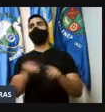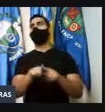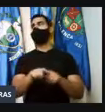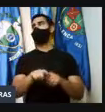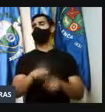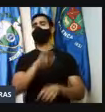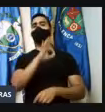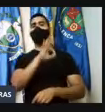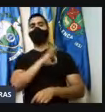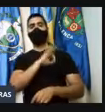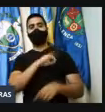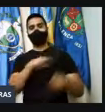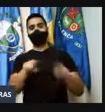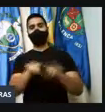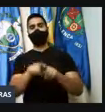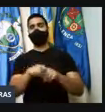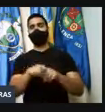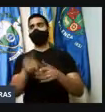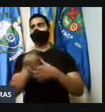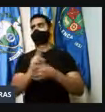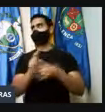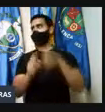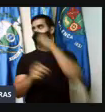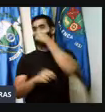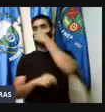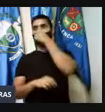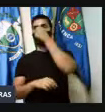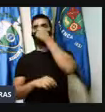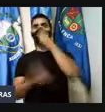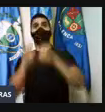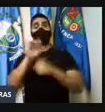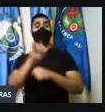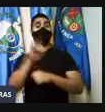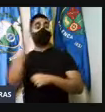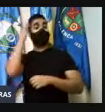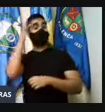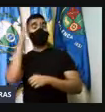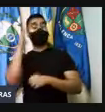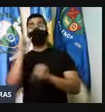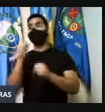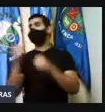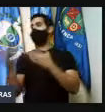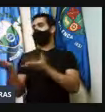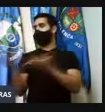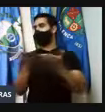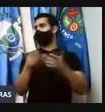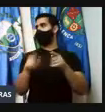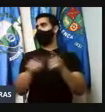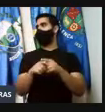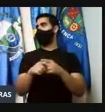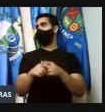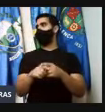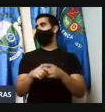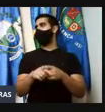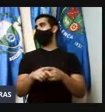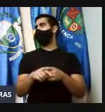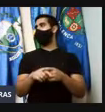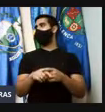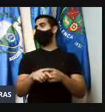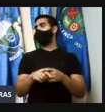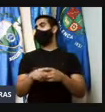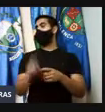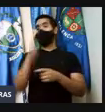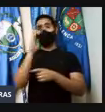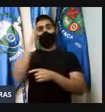PM, a Polícia Militar de Valença. Se acharem necessário, o convite ser extensivo também ao Corpo de